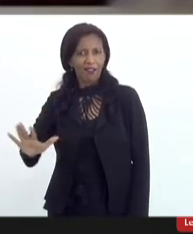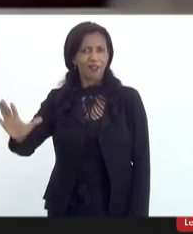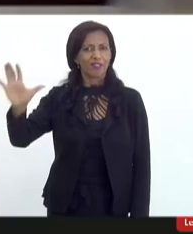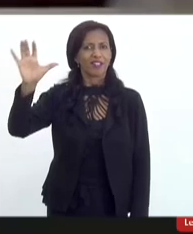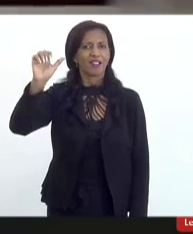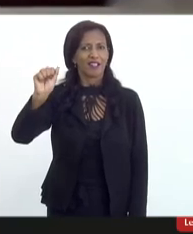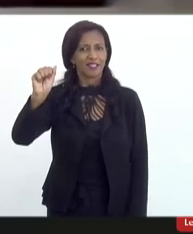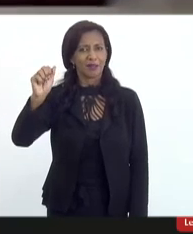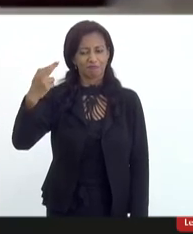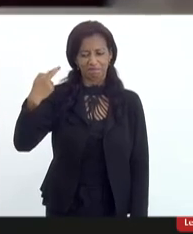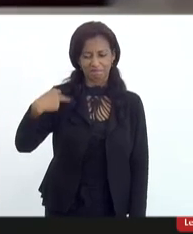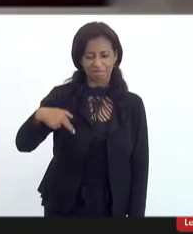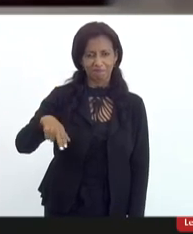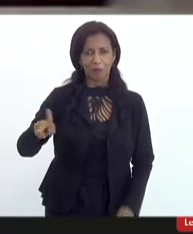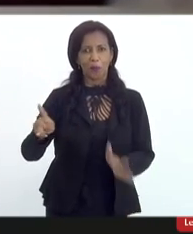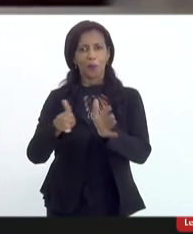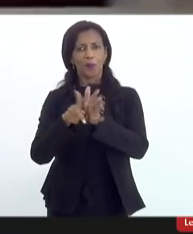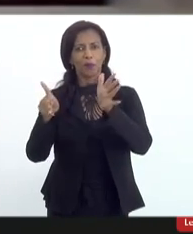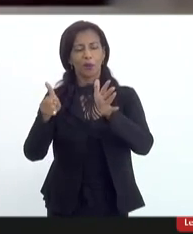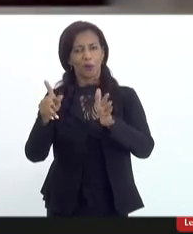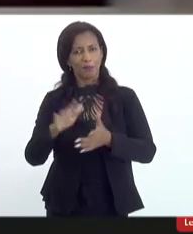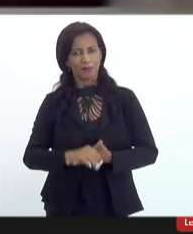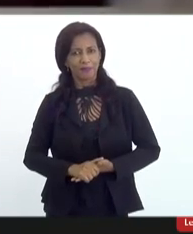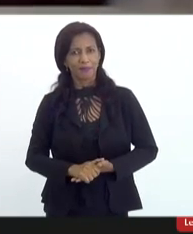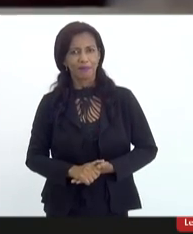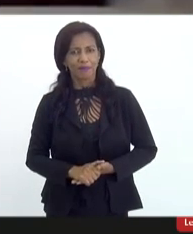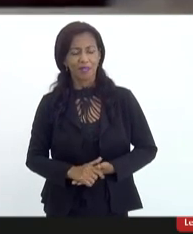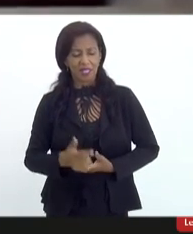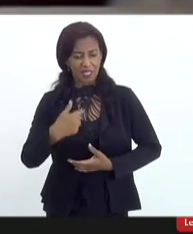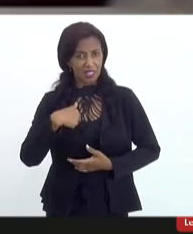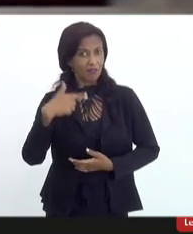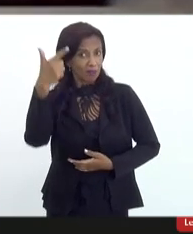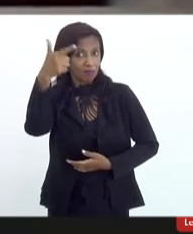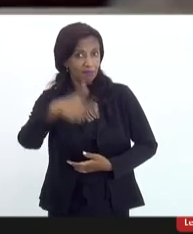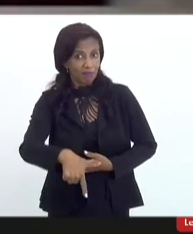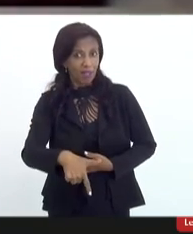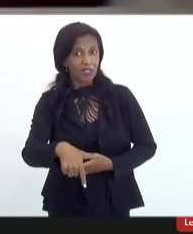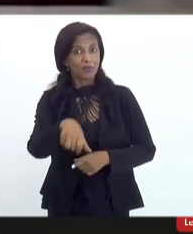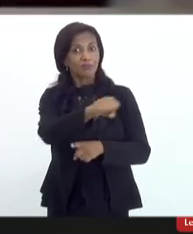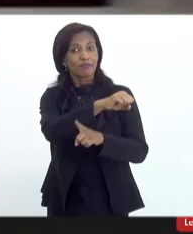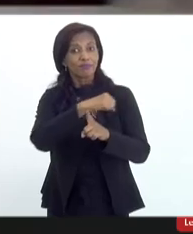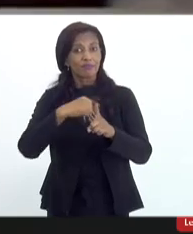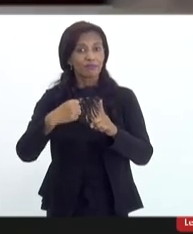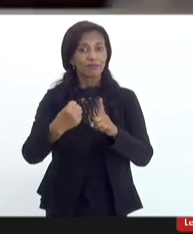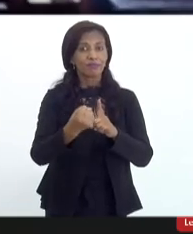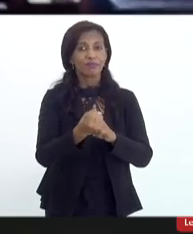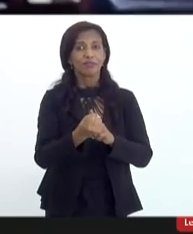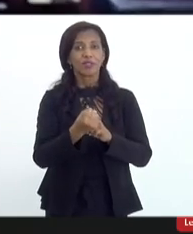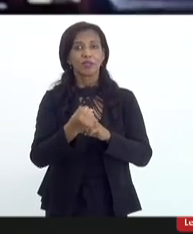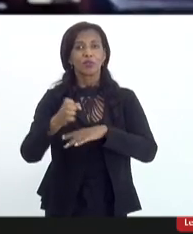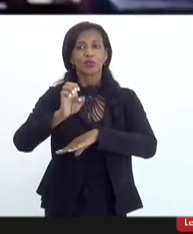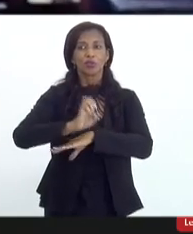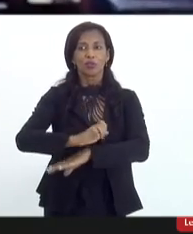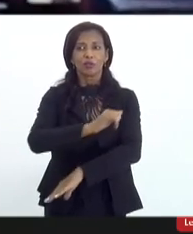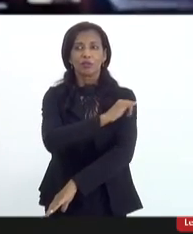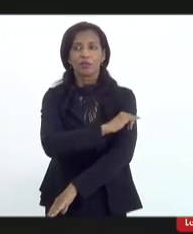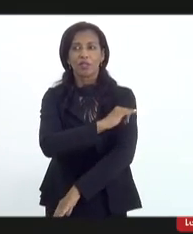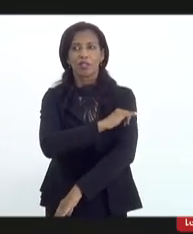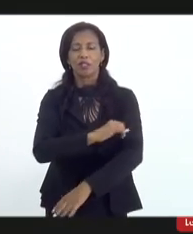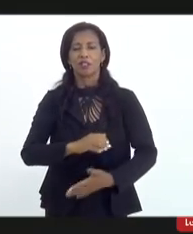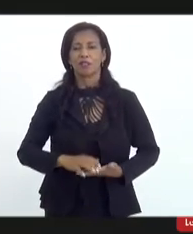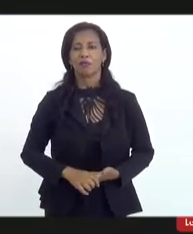religiosidade afro-brasileira. E eu diria mais, para a sociedade do Rio de Janeiro